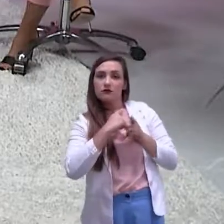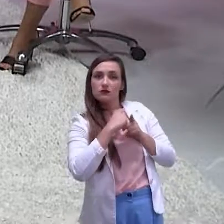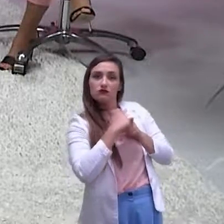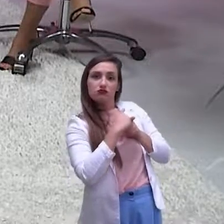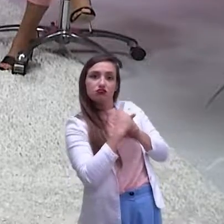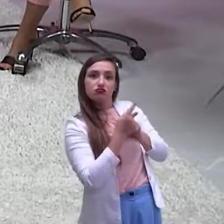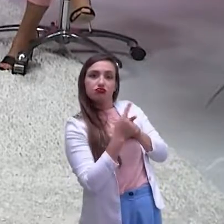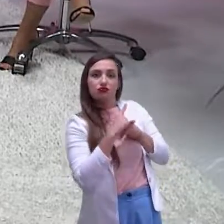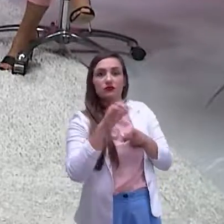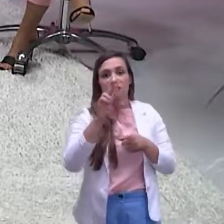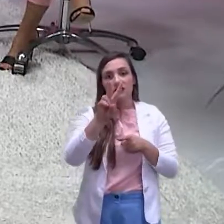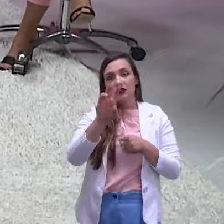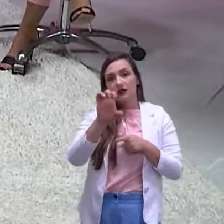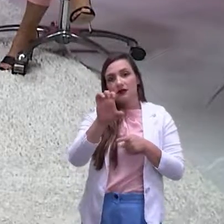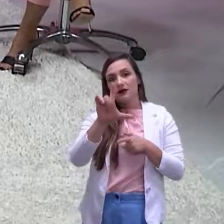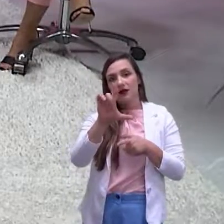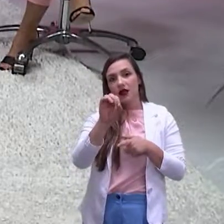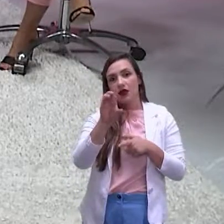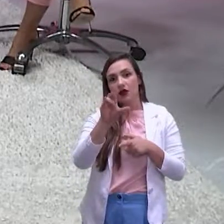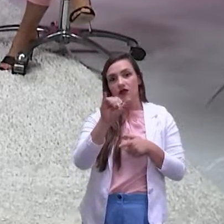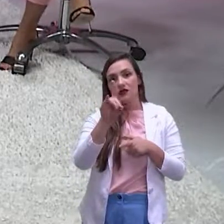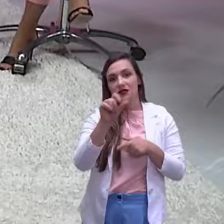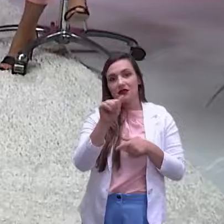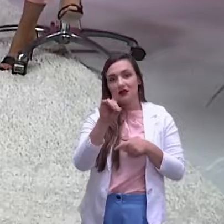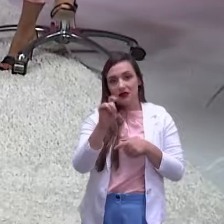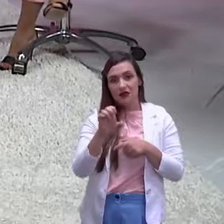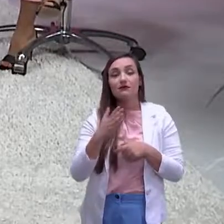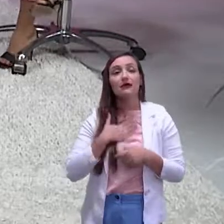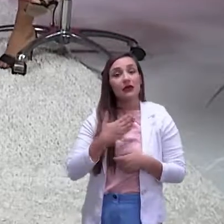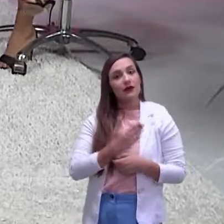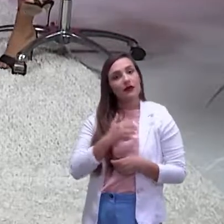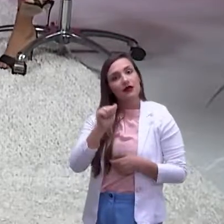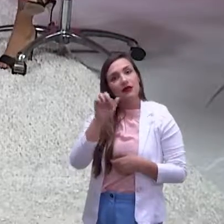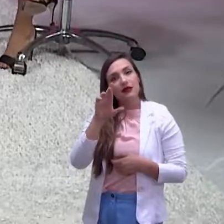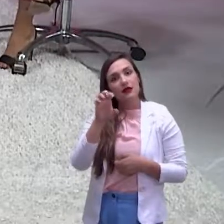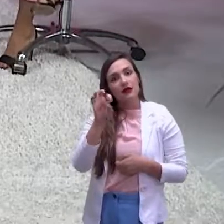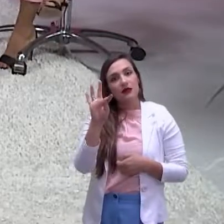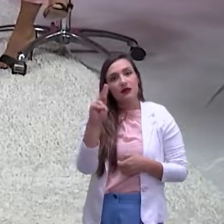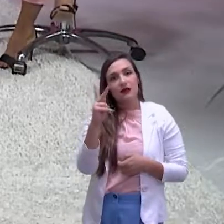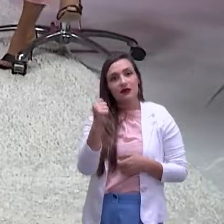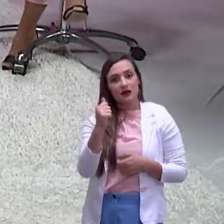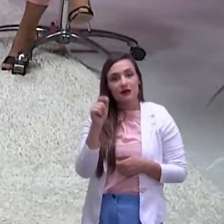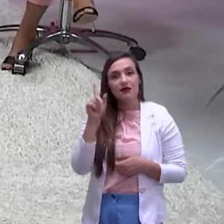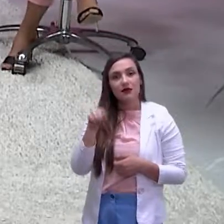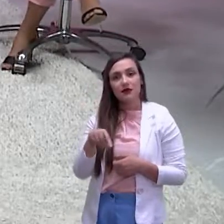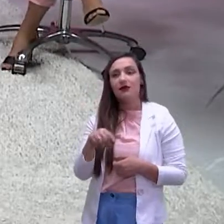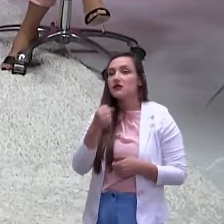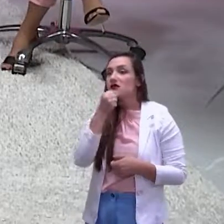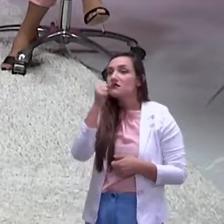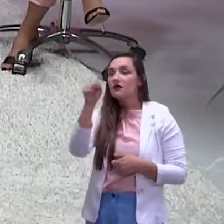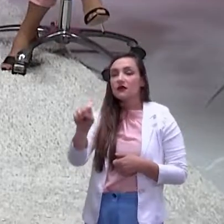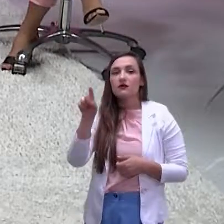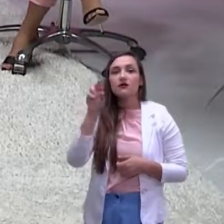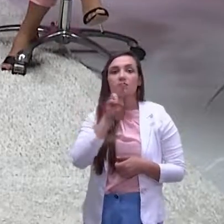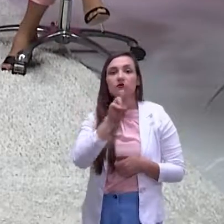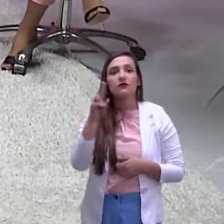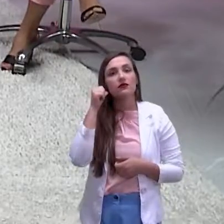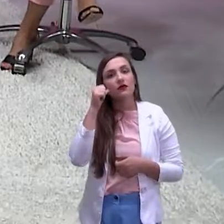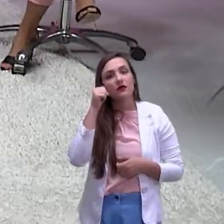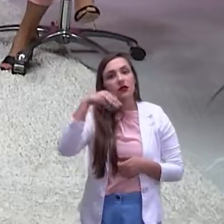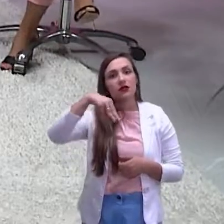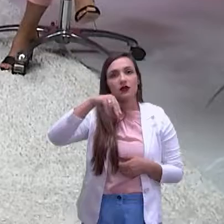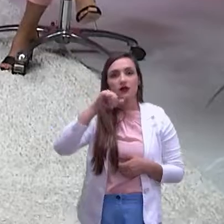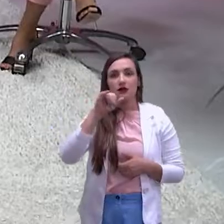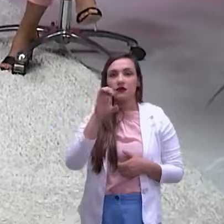que a gente dedicou uma edição para falar sobre o tema. Na oportunidade, a minha amiga Areta entrevistou a Michele Torres, não foi isso? É isso aí, Radamés. Ela que é